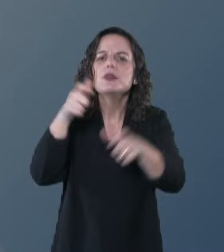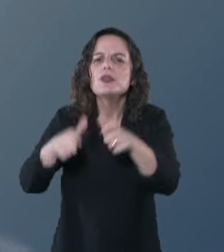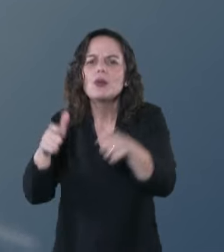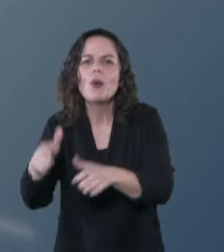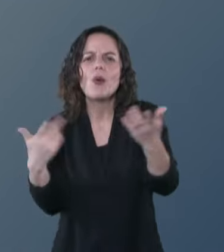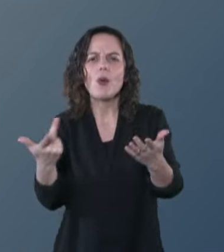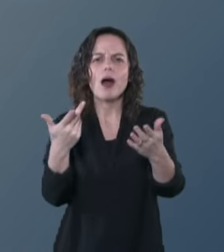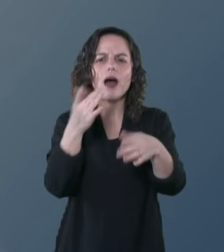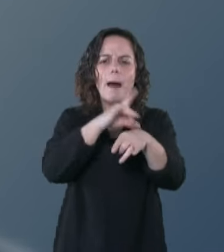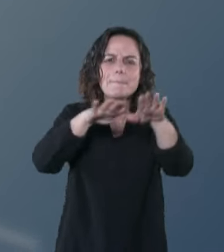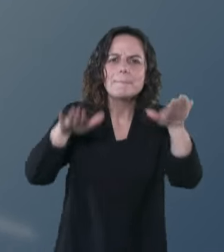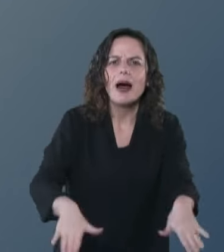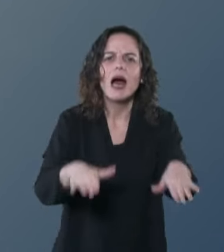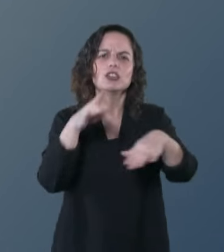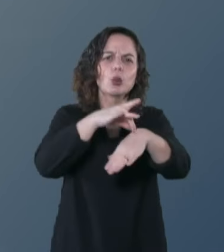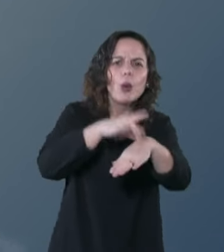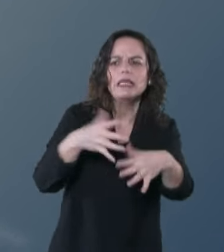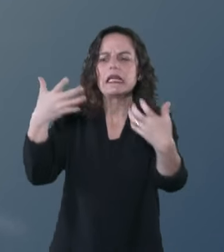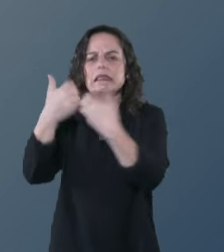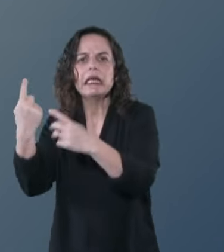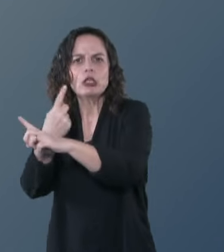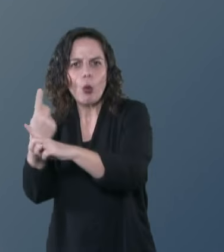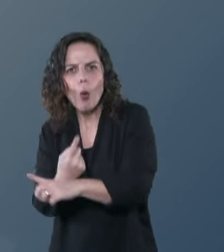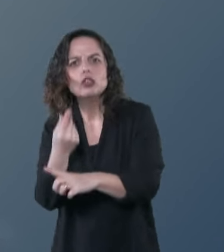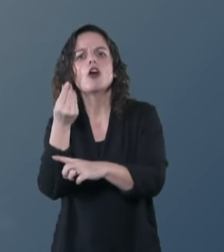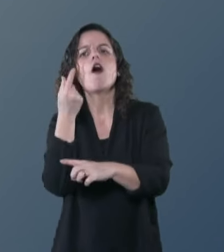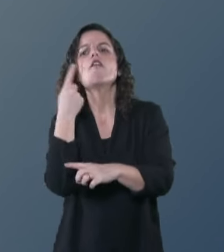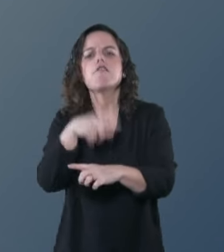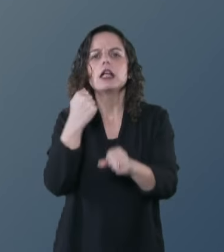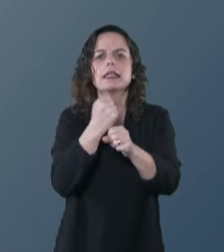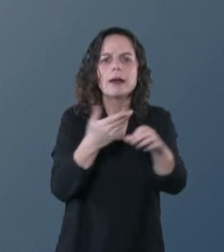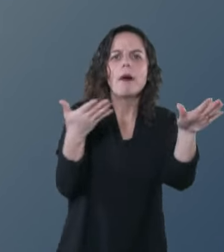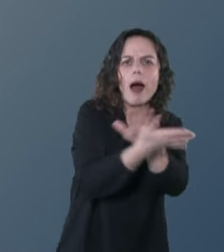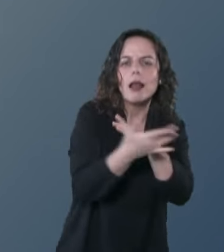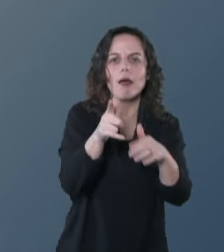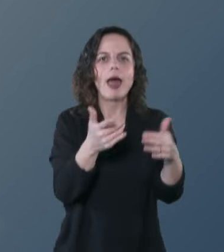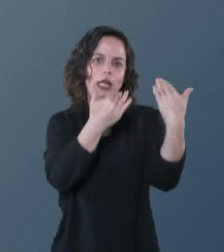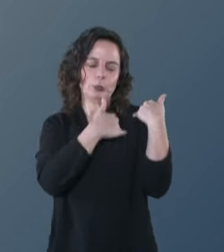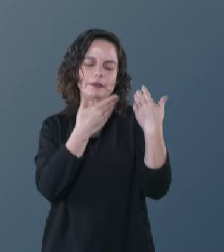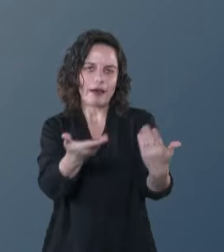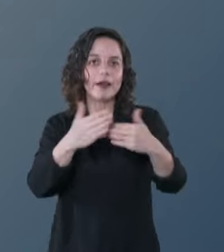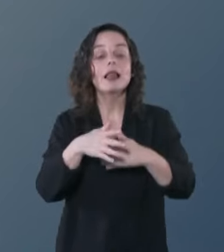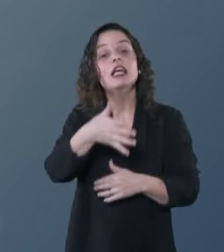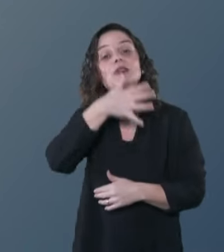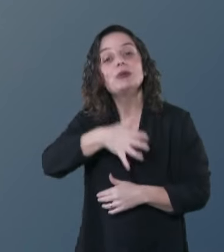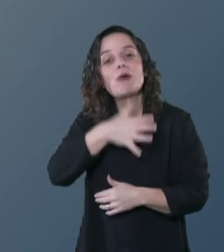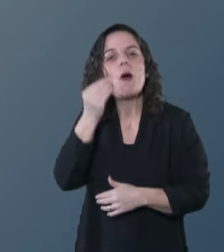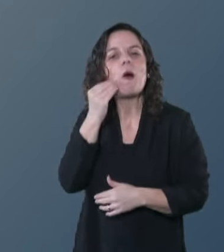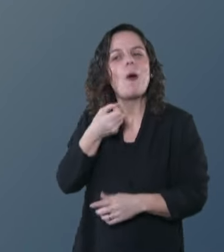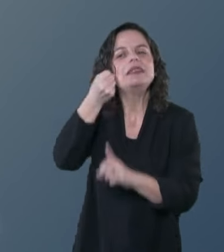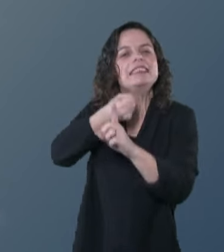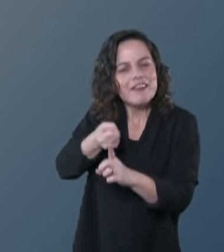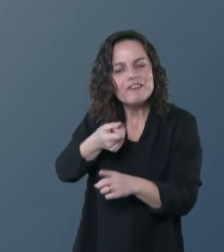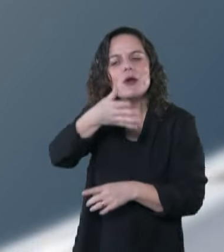baixa por doença ou acidente. Nós desafiámo-la a que nos contasse como é que é viver do outro lado do mundo e estudar em